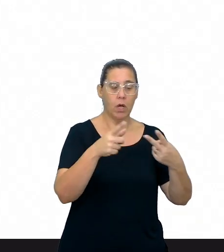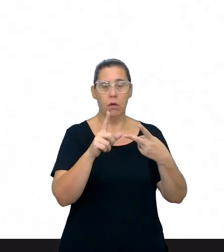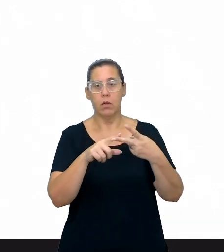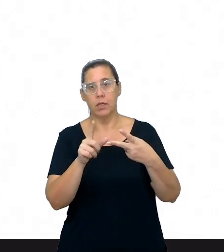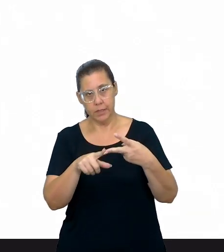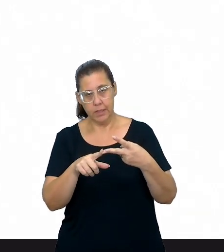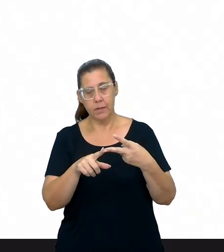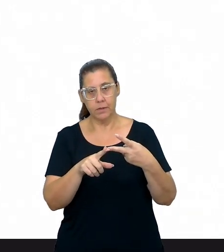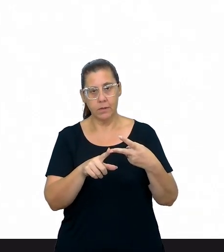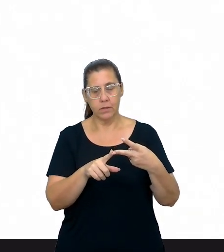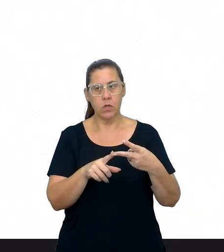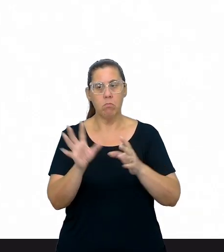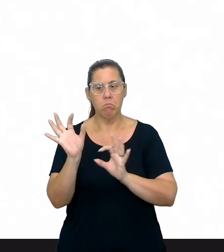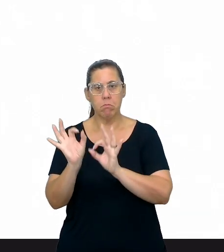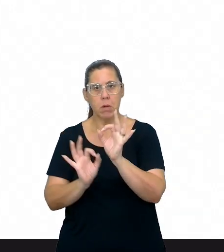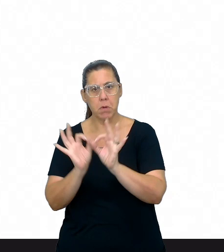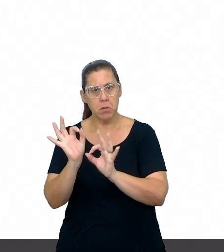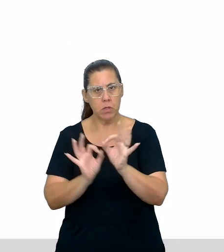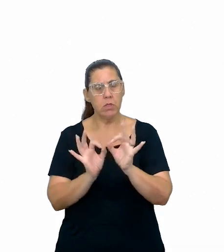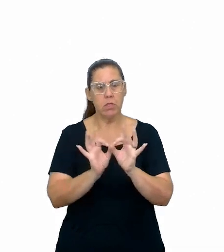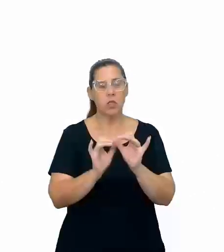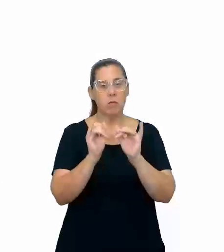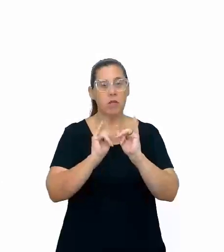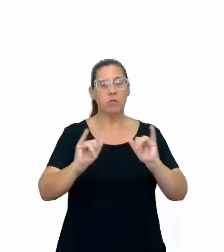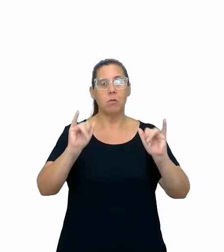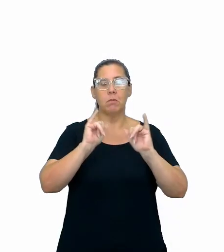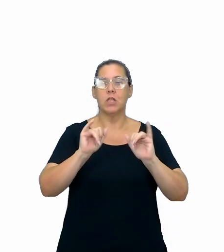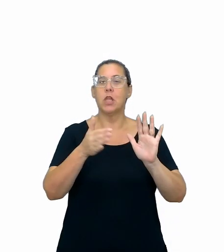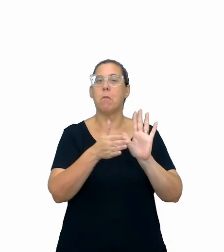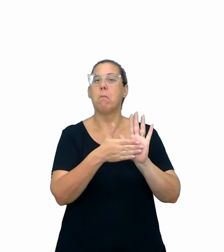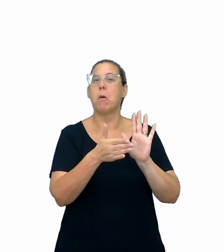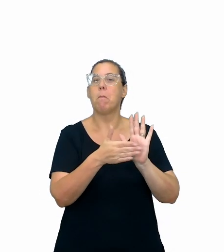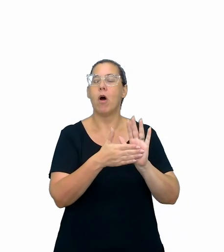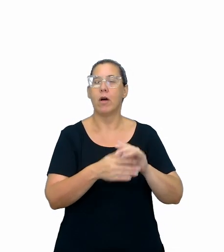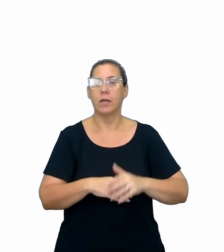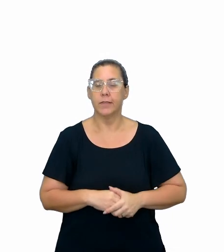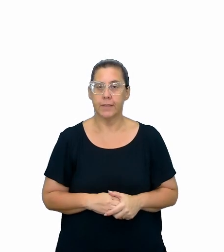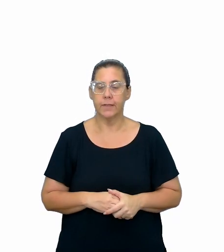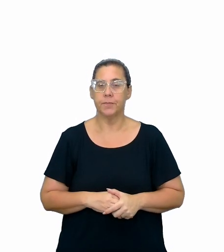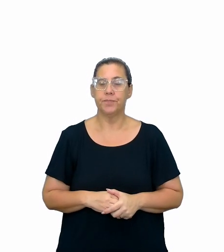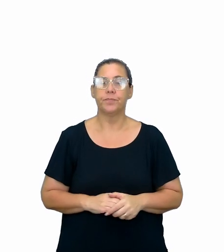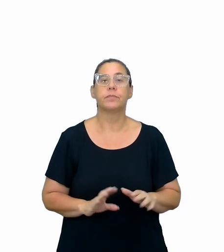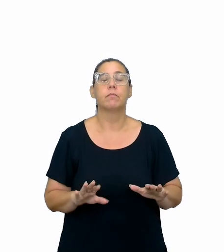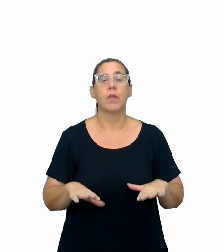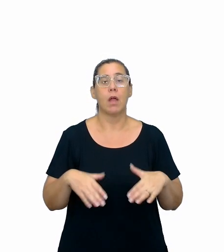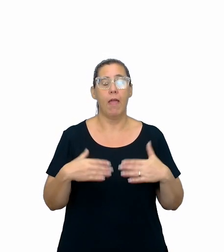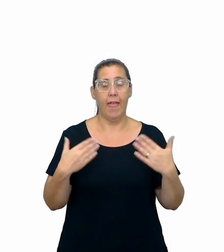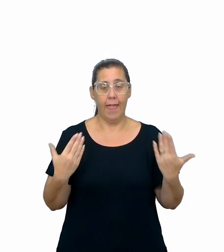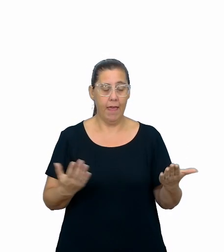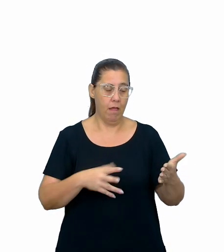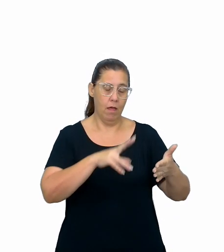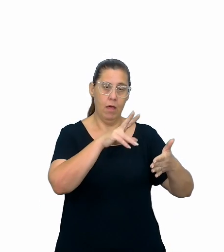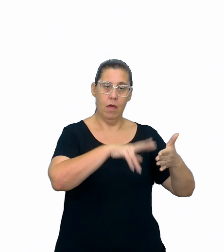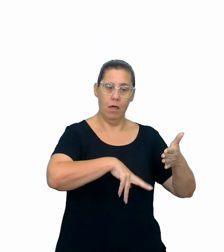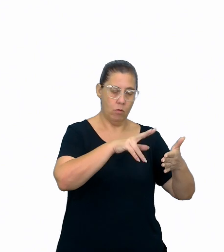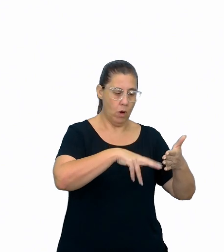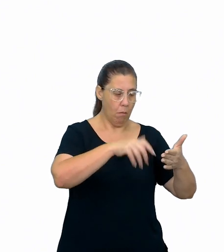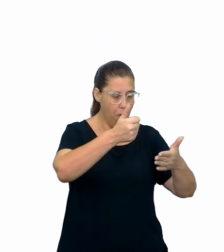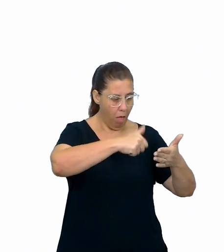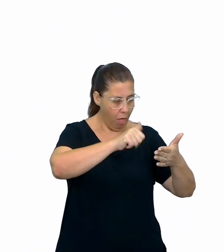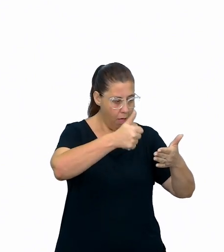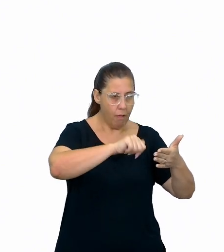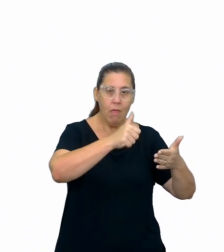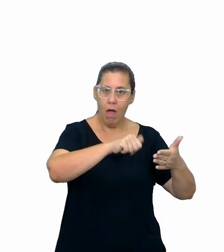vai contemplar o planejamento de uma campanha proposta na sequência. A partir dessa leitura e análise